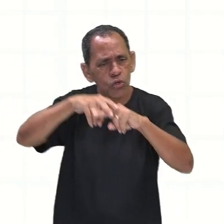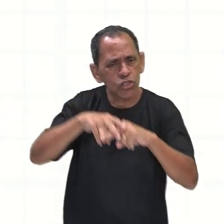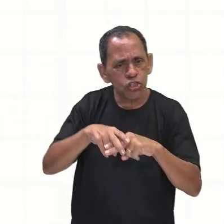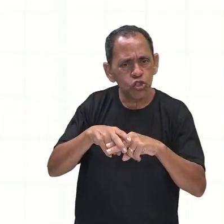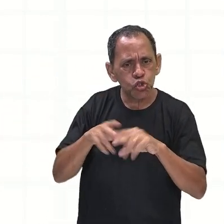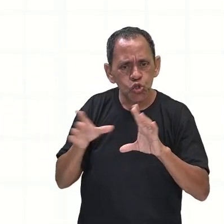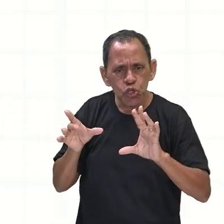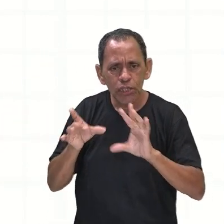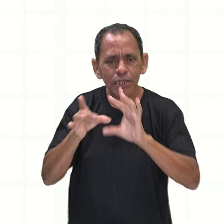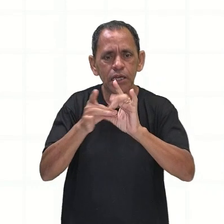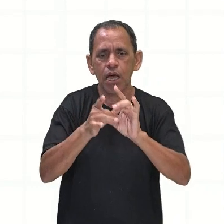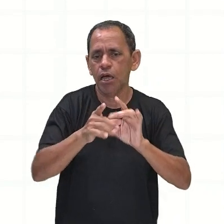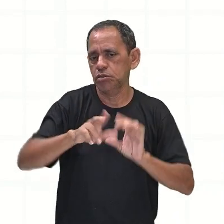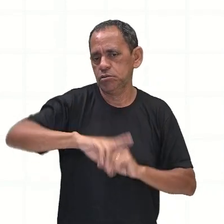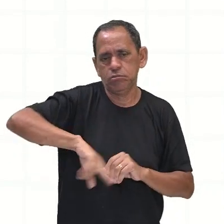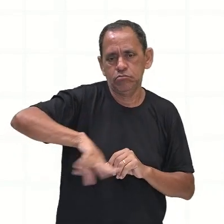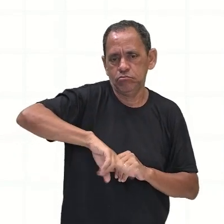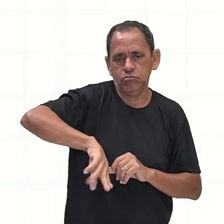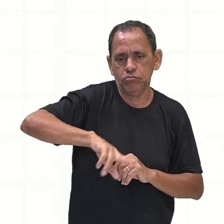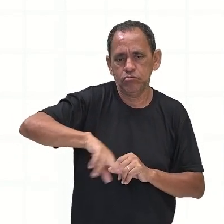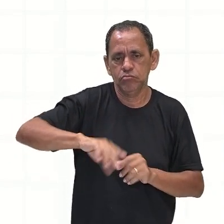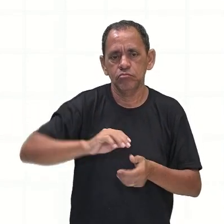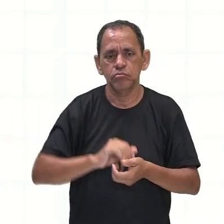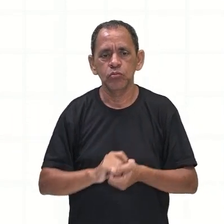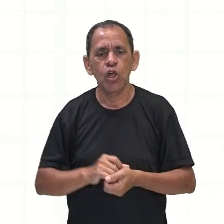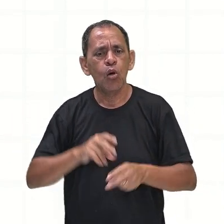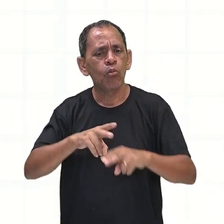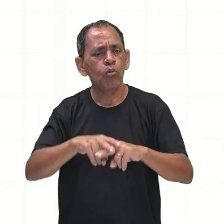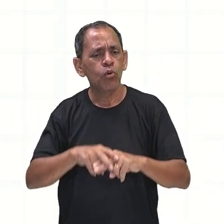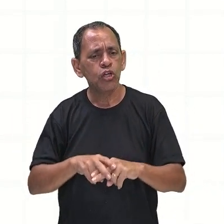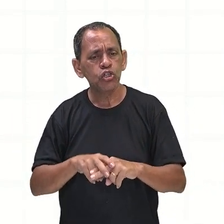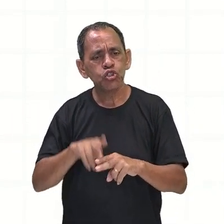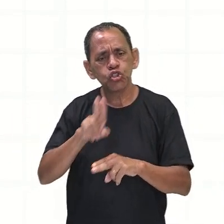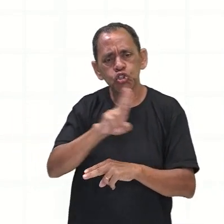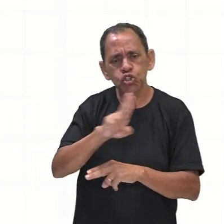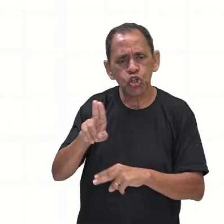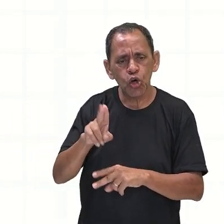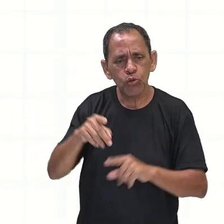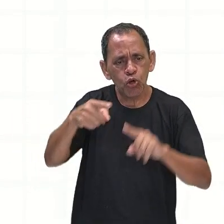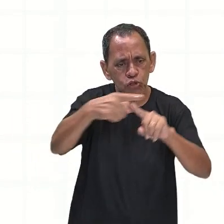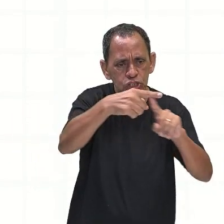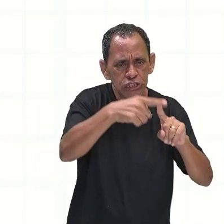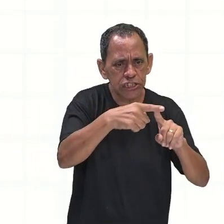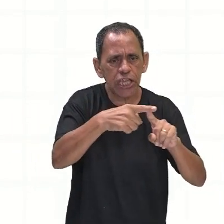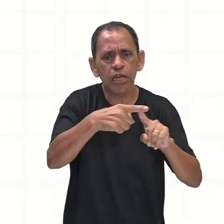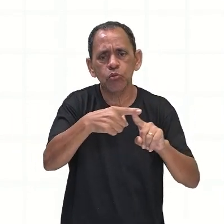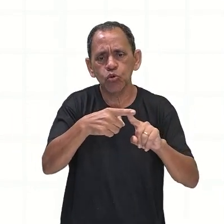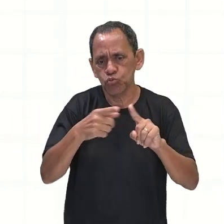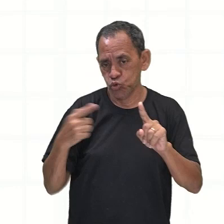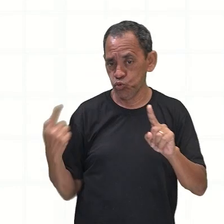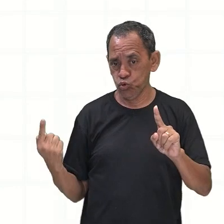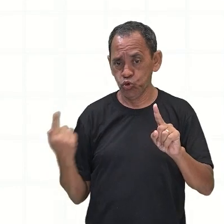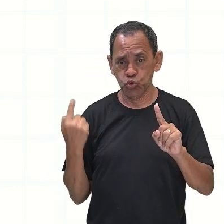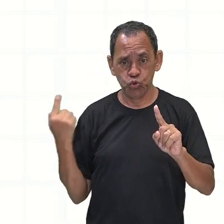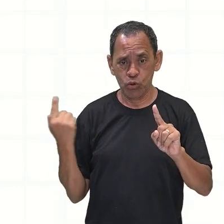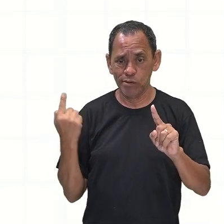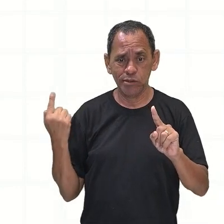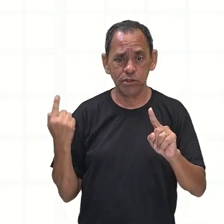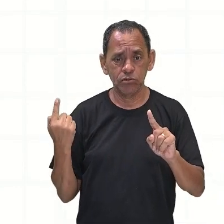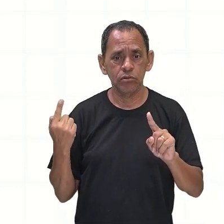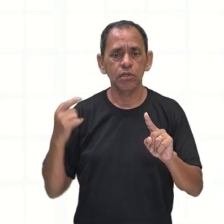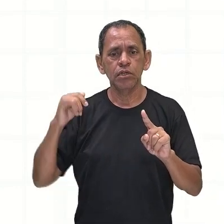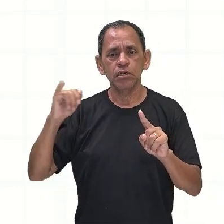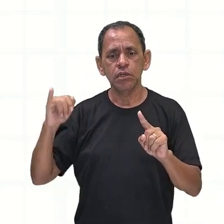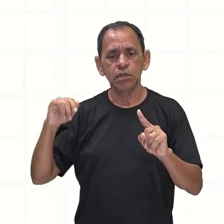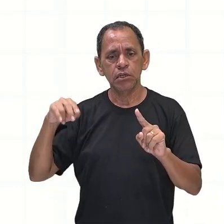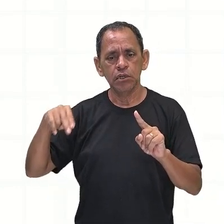de termo independente. Então, percebam, gente, que esse termo aí, o vocativo, diferente